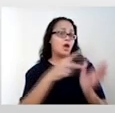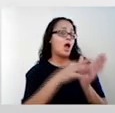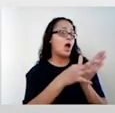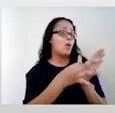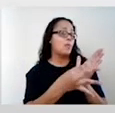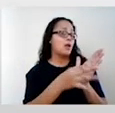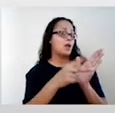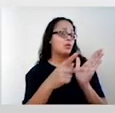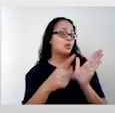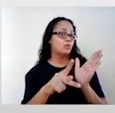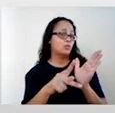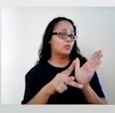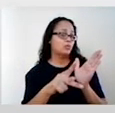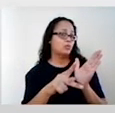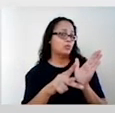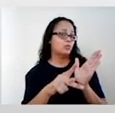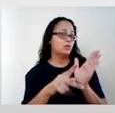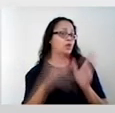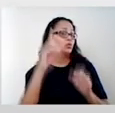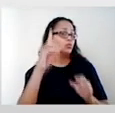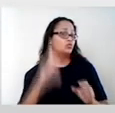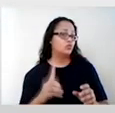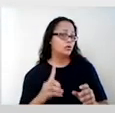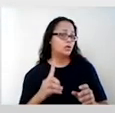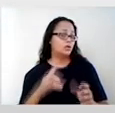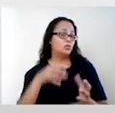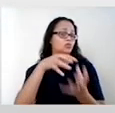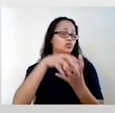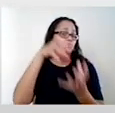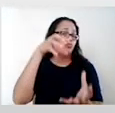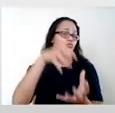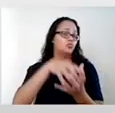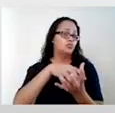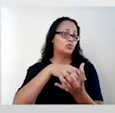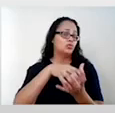assunto escolhido. Então, a sua opinião sobre os direitos do idoso